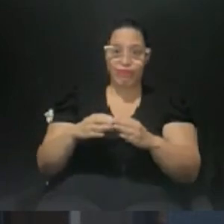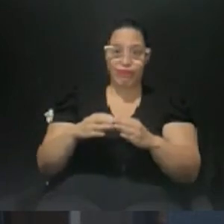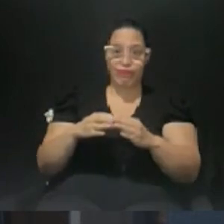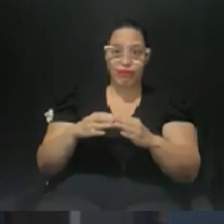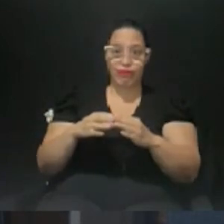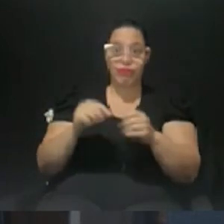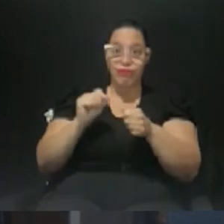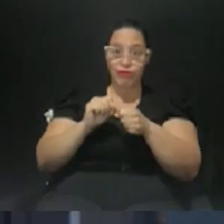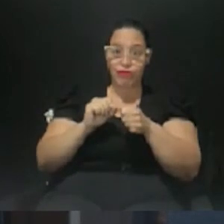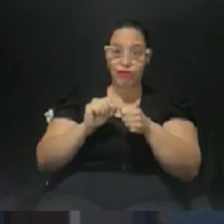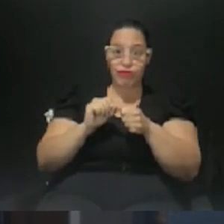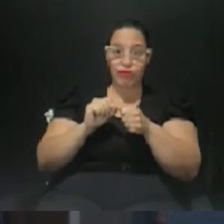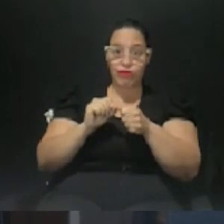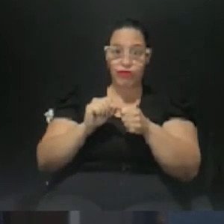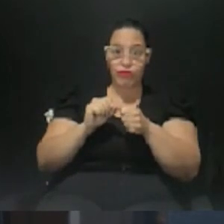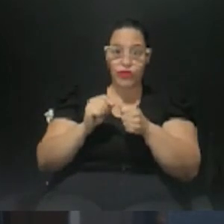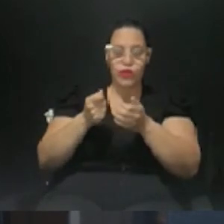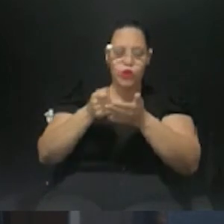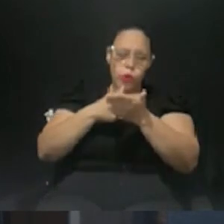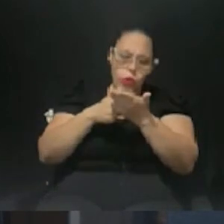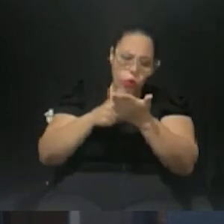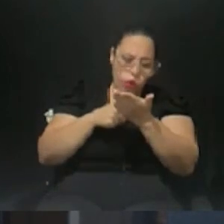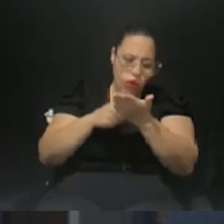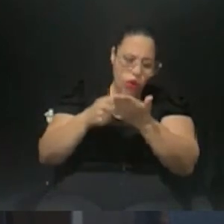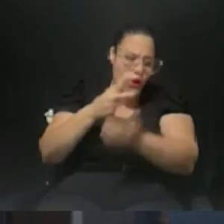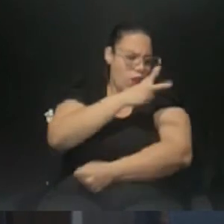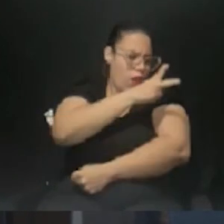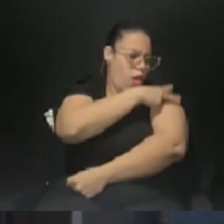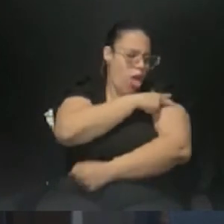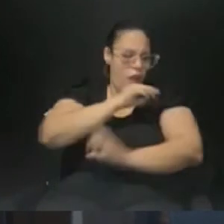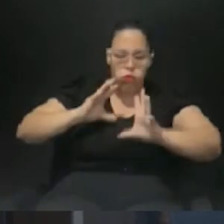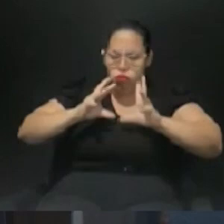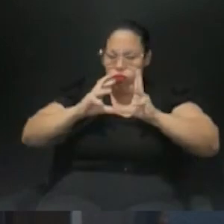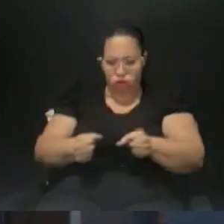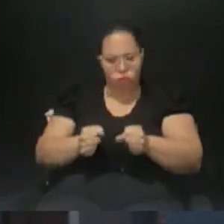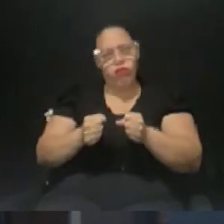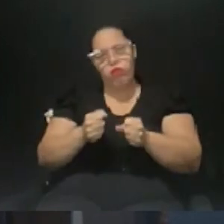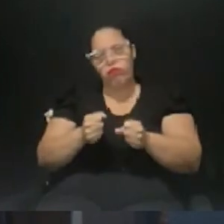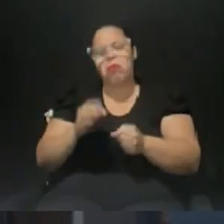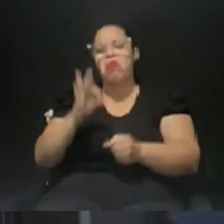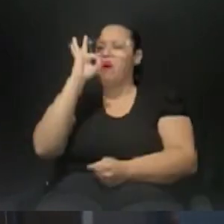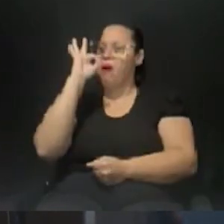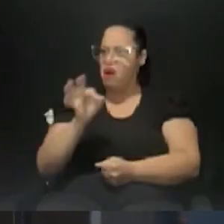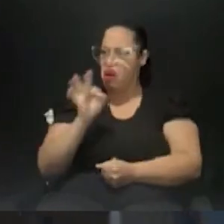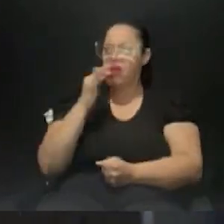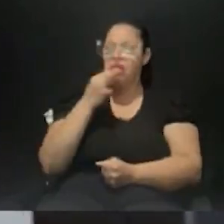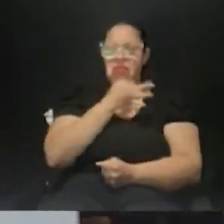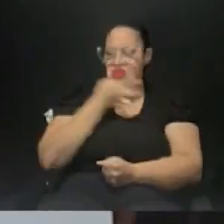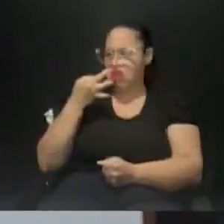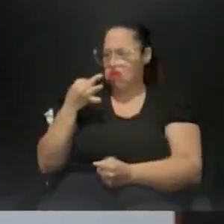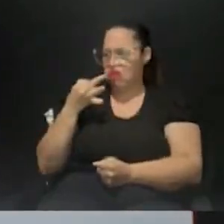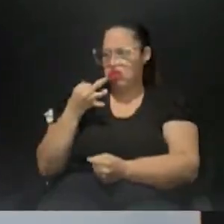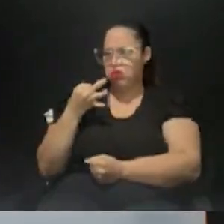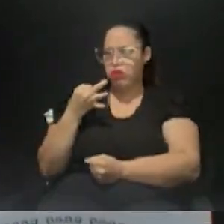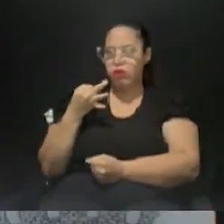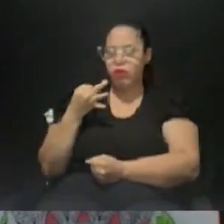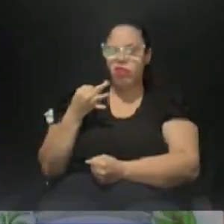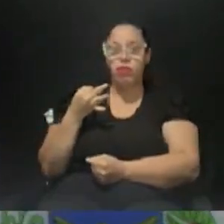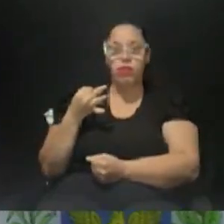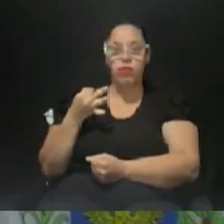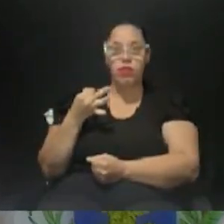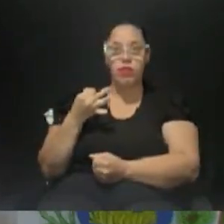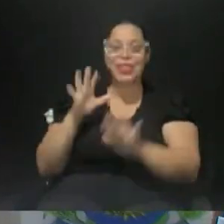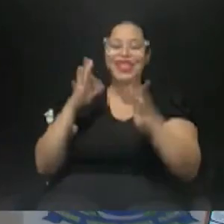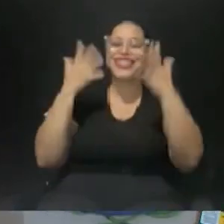essenciais assim, e é isso aí. Parabéns a todos e principalmente minha mãe, que se não fosse ela, nada disso